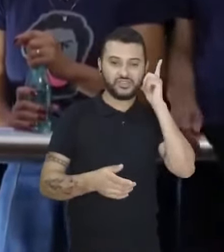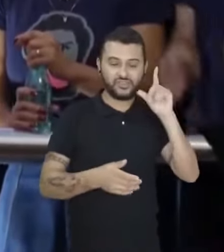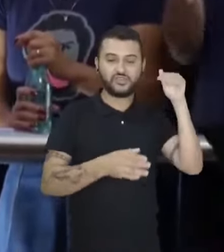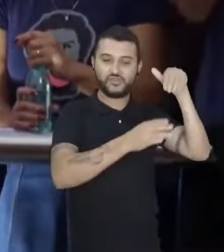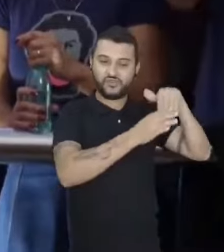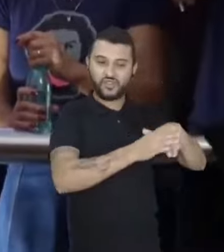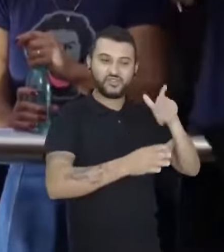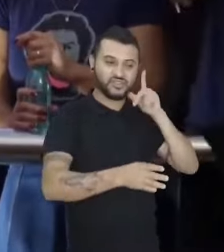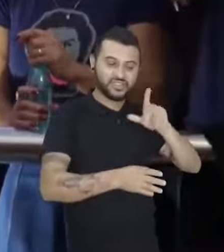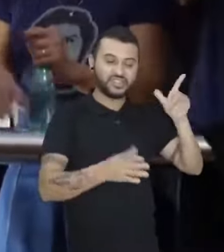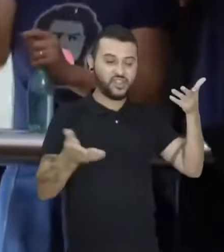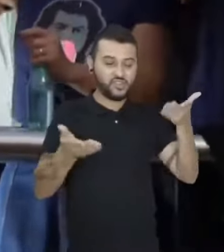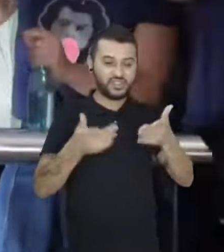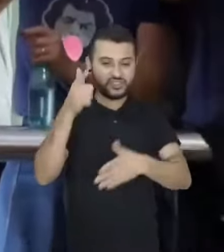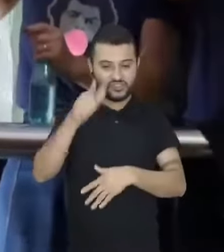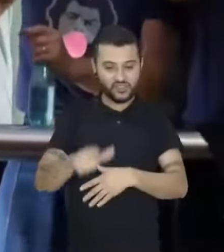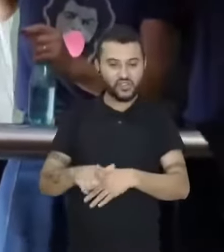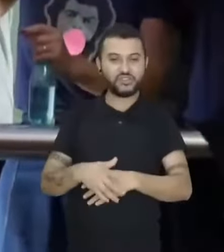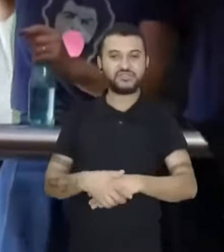ganhar dessa vez agora.